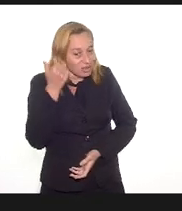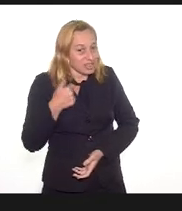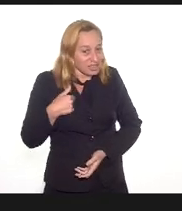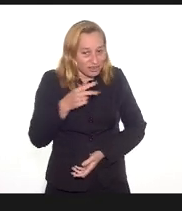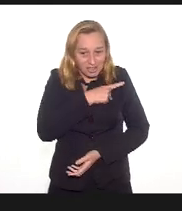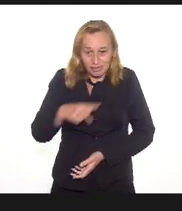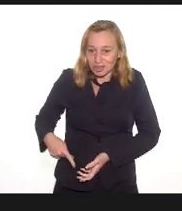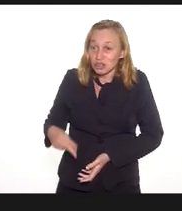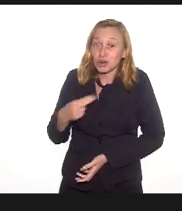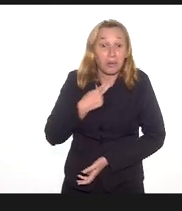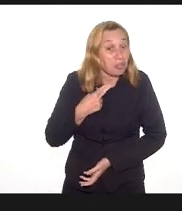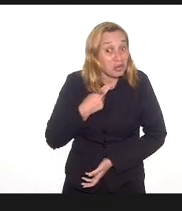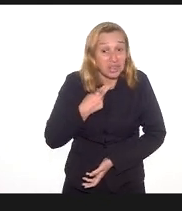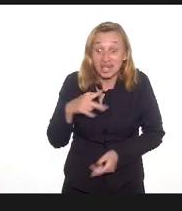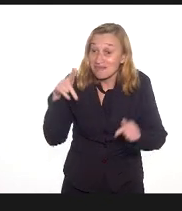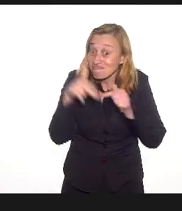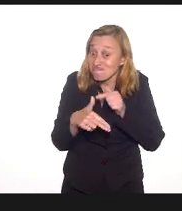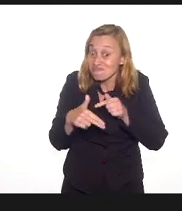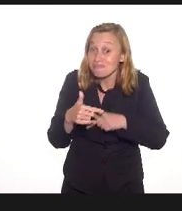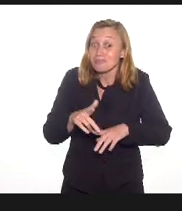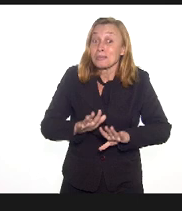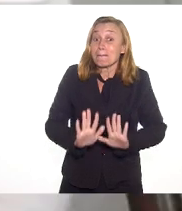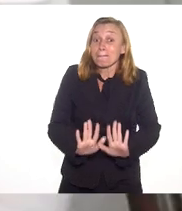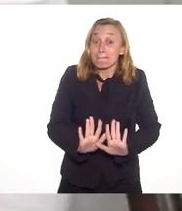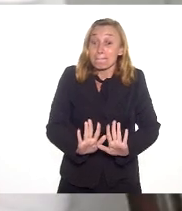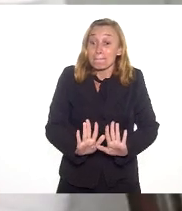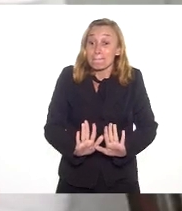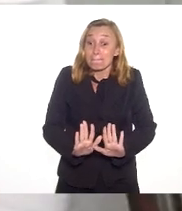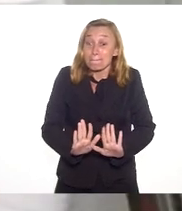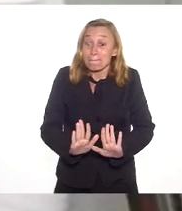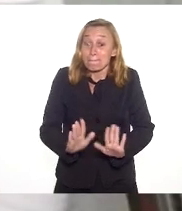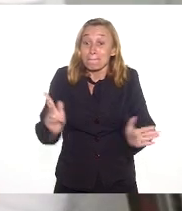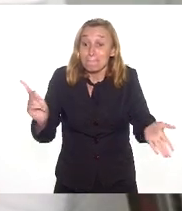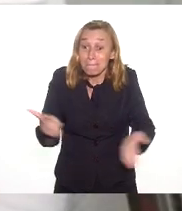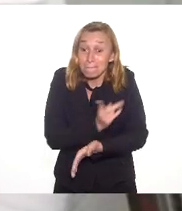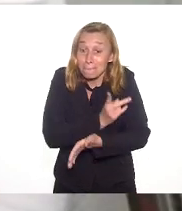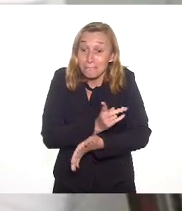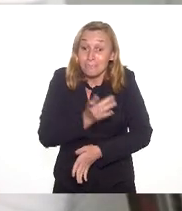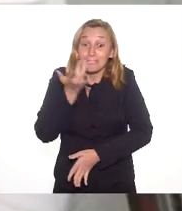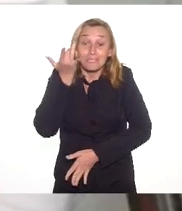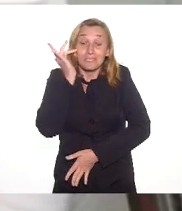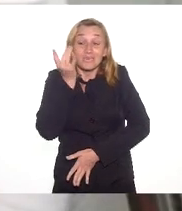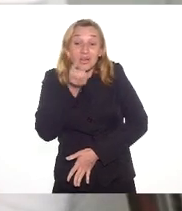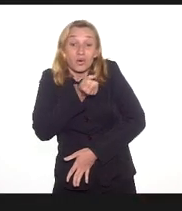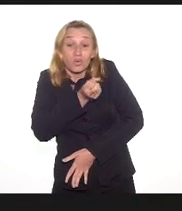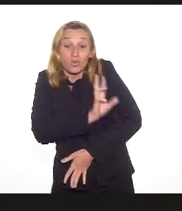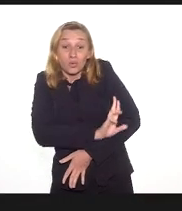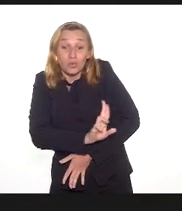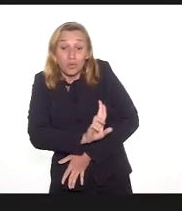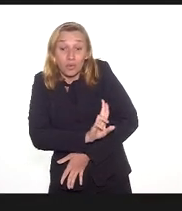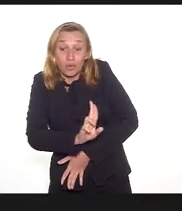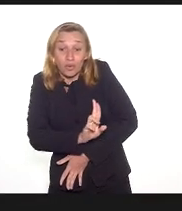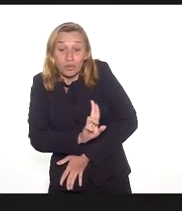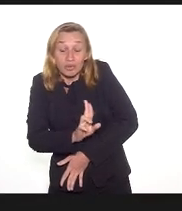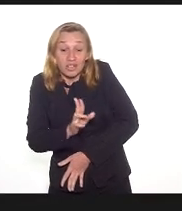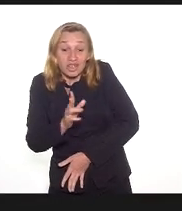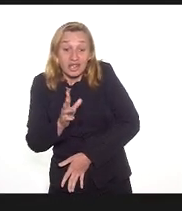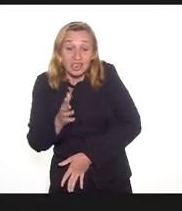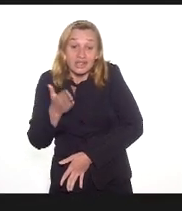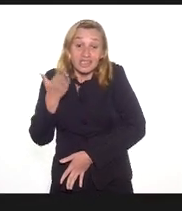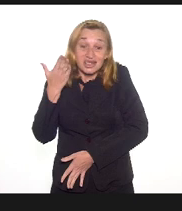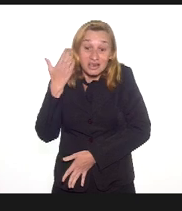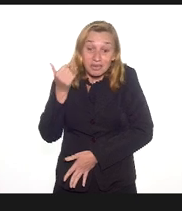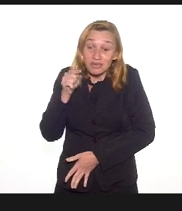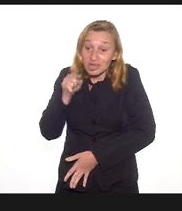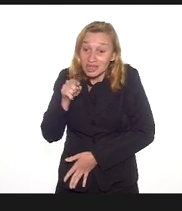presidência, nem poderia estar interrompendo Vossa Excelência. E quando acontece de achar seu nome lindo e dizer que você vai ser, e você mesmo não